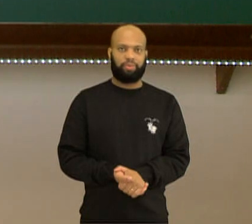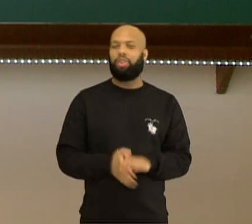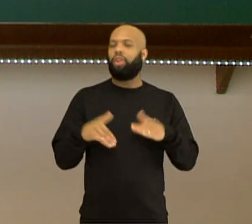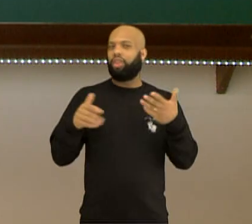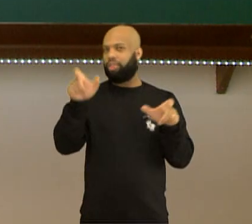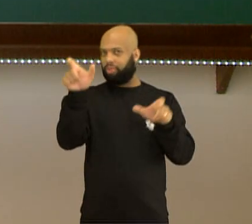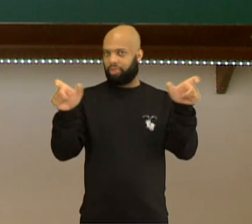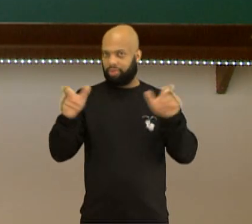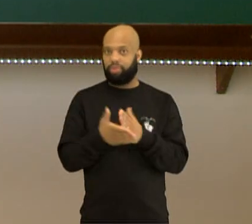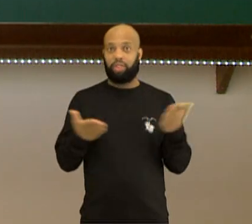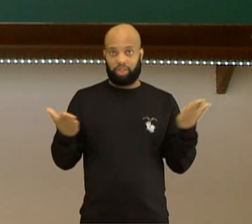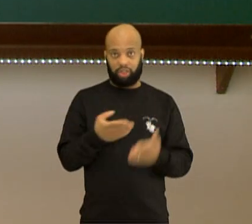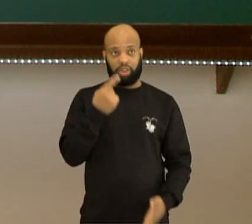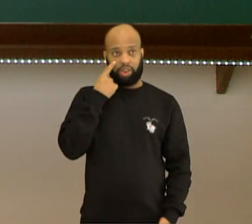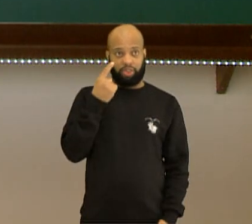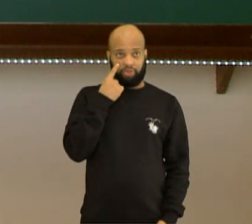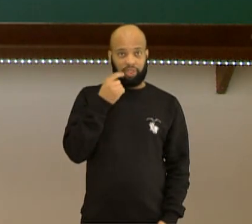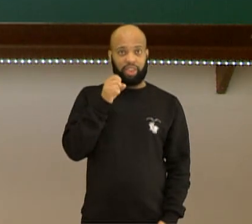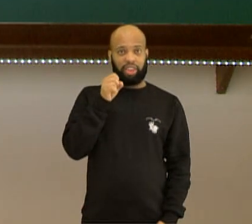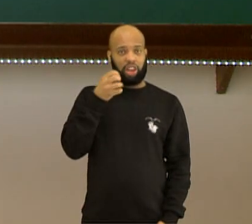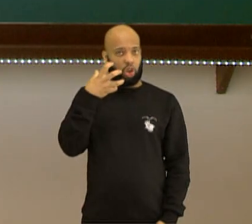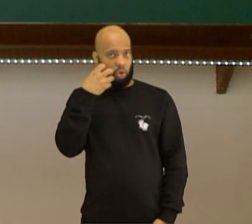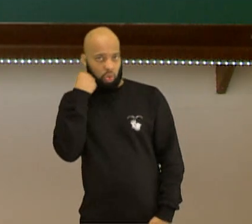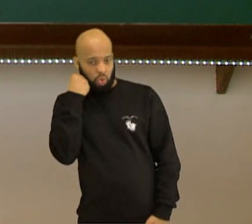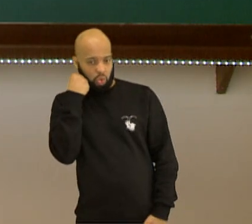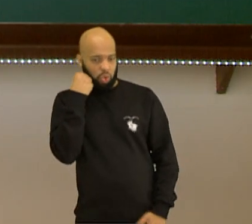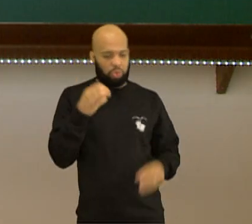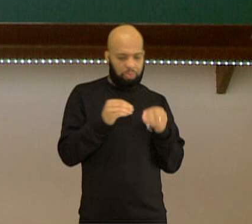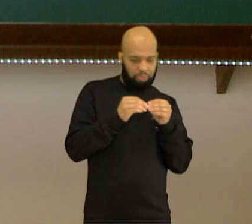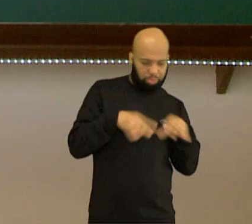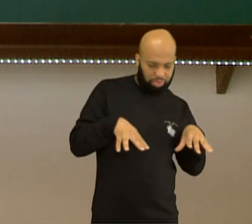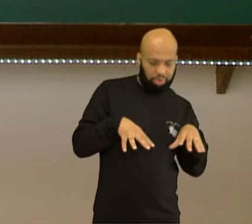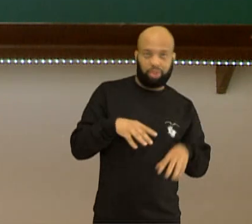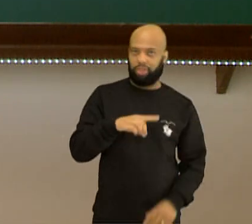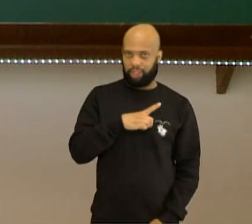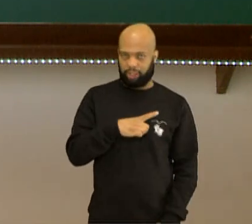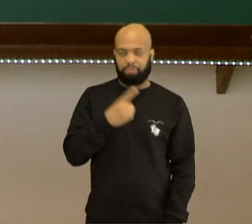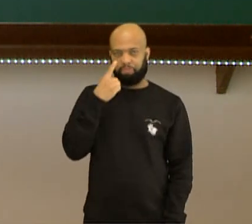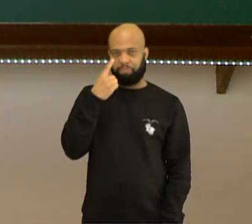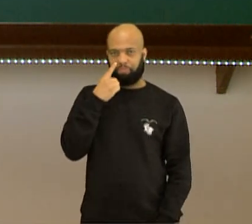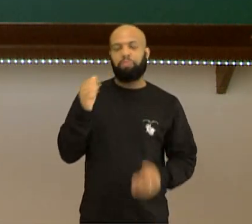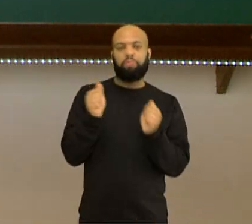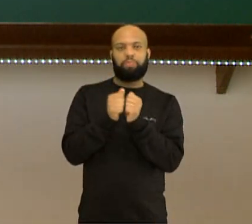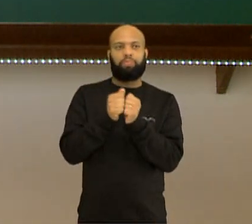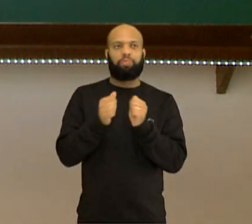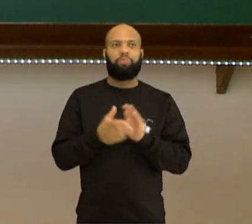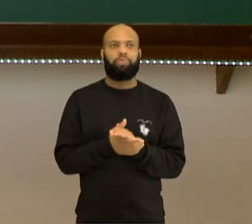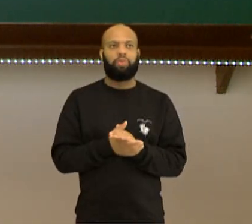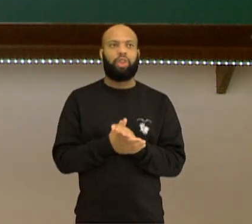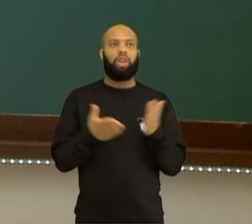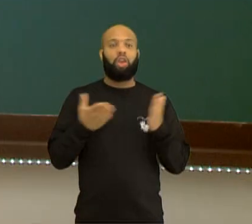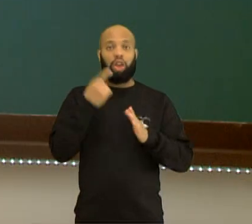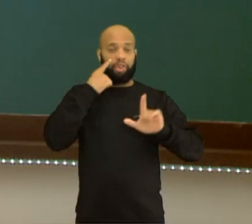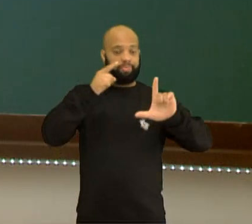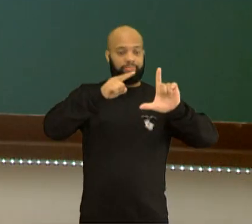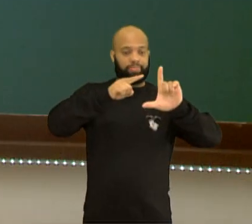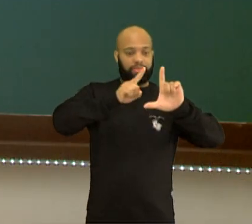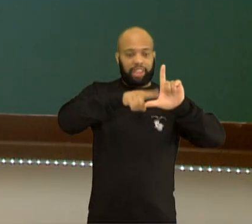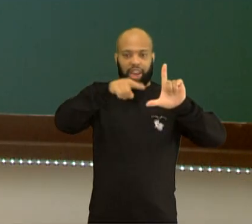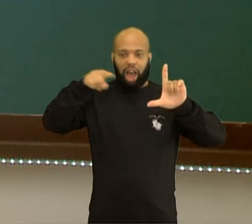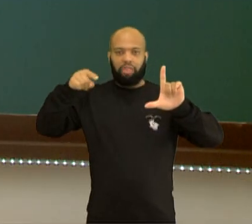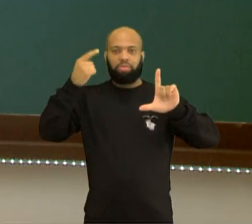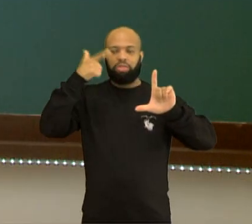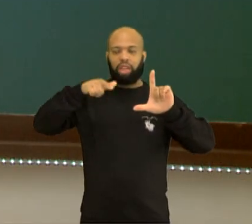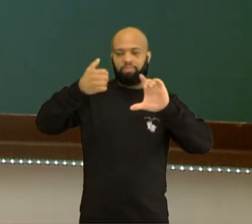E aí, galerinha, vamos ver como é, se teve lucro, se teve prejuízo? Vamos lá? Observe aqui comigo. Então, nesse gráfico, a gente consegue observar